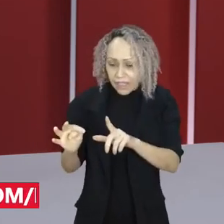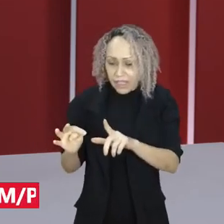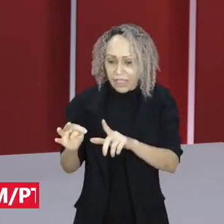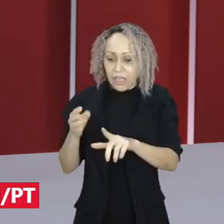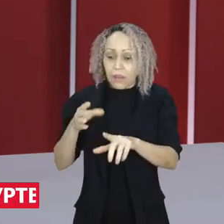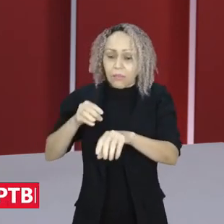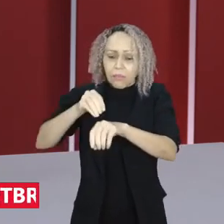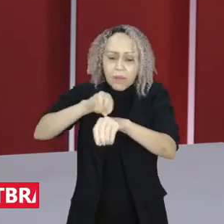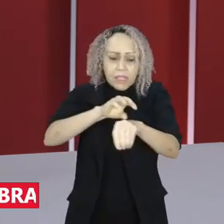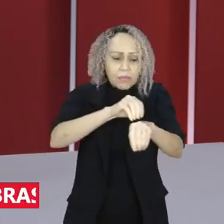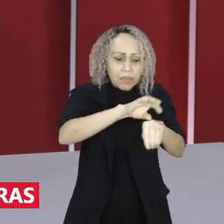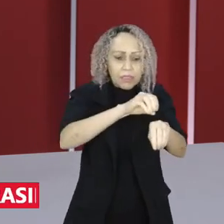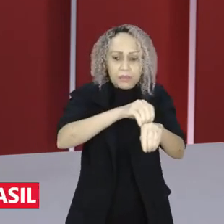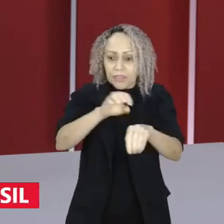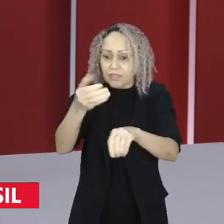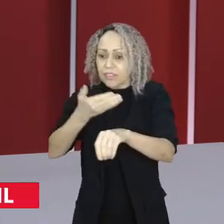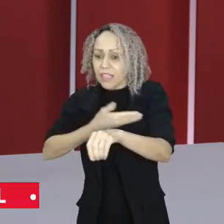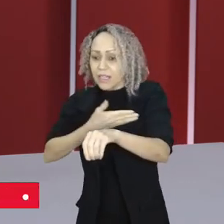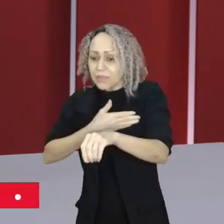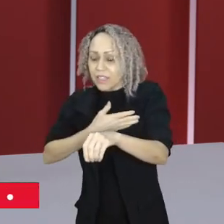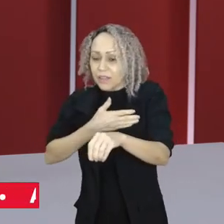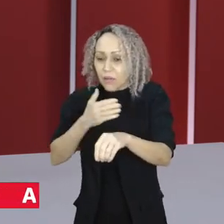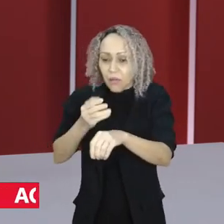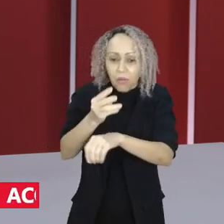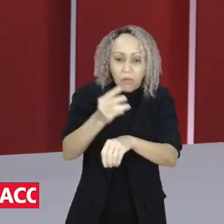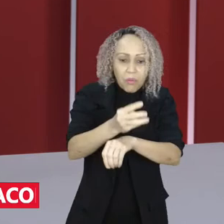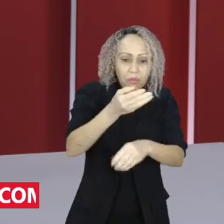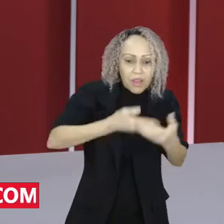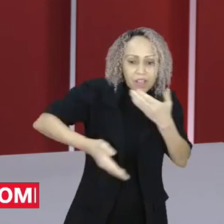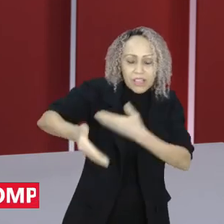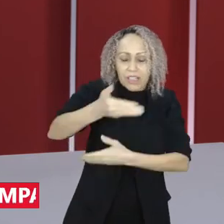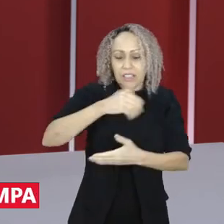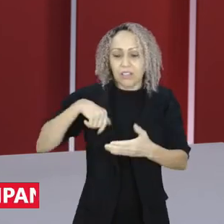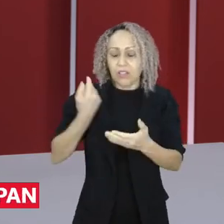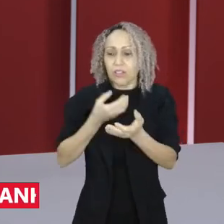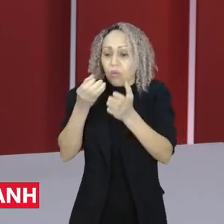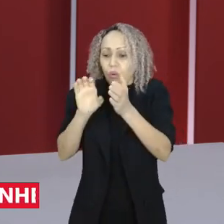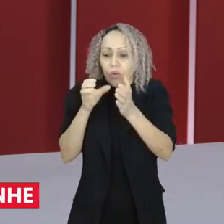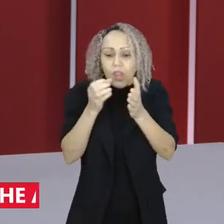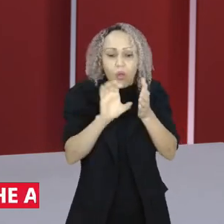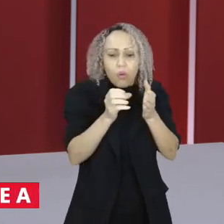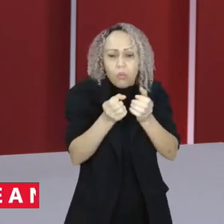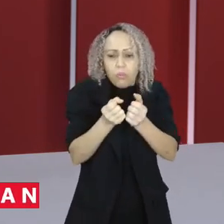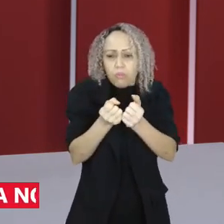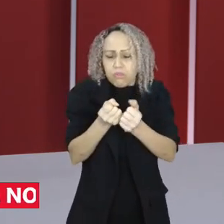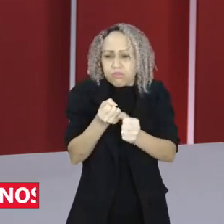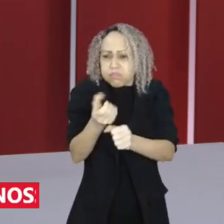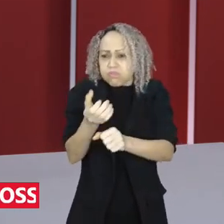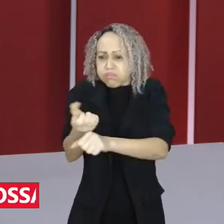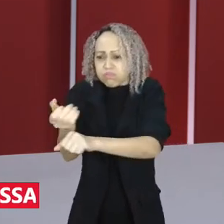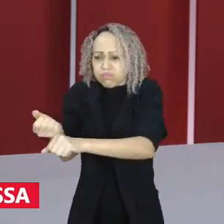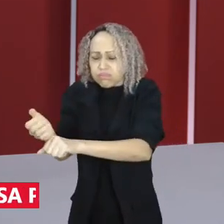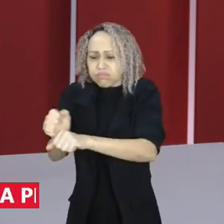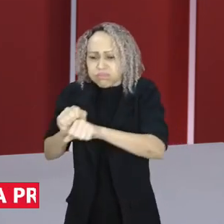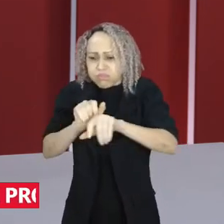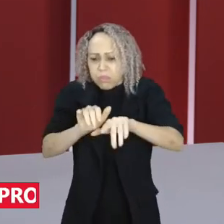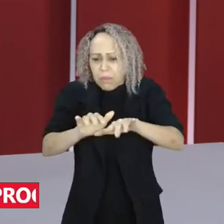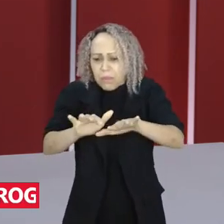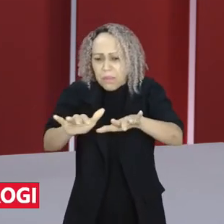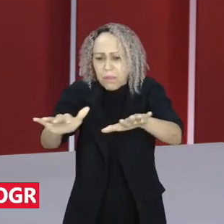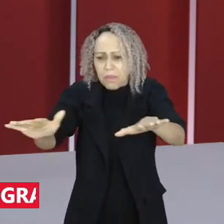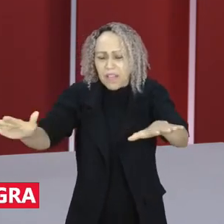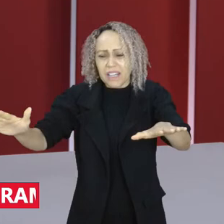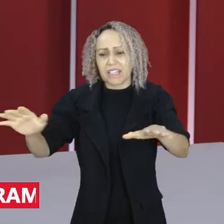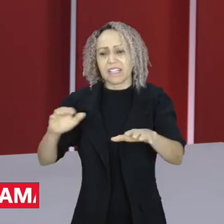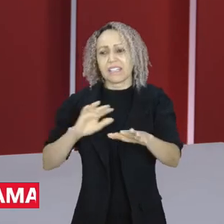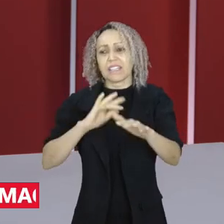com seus grupos de WhatsApp vamos multiplicar o nosso conteúdo aí nas redes é muito importante essa sua participação essa